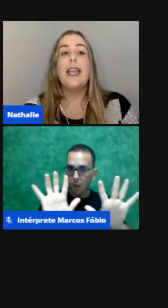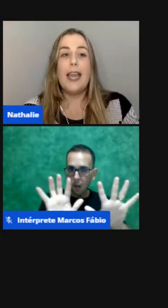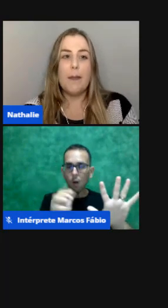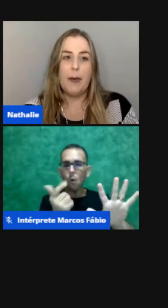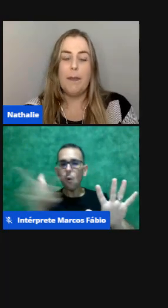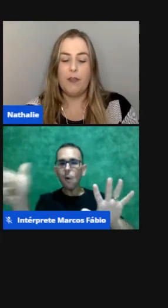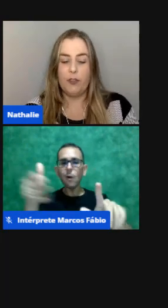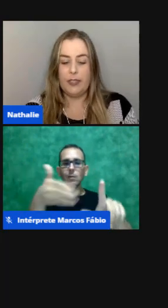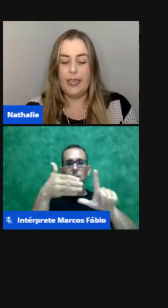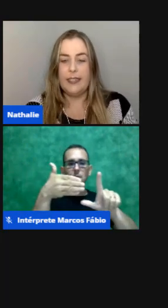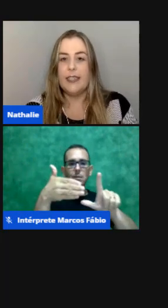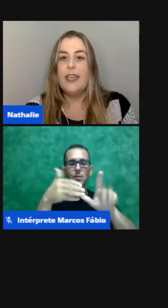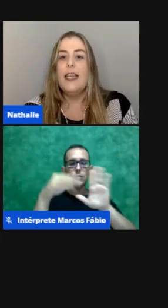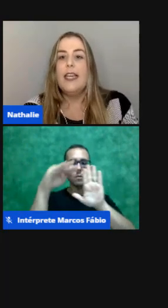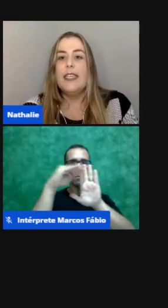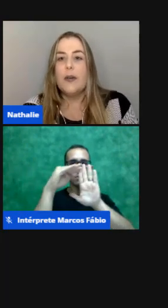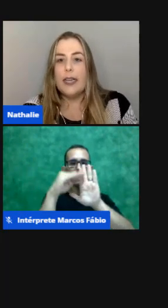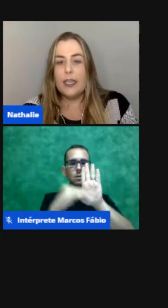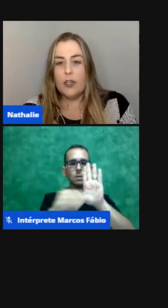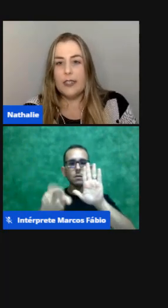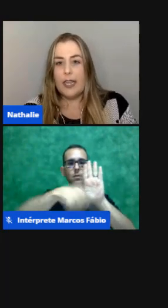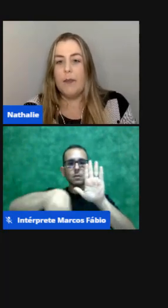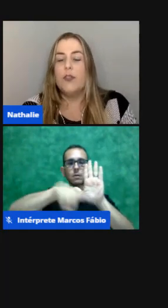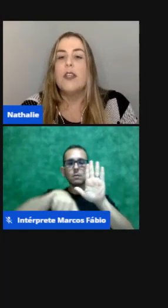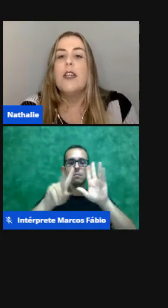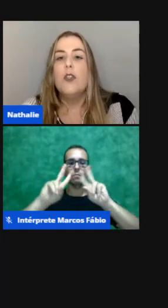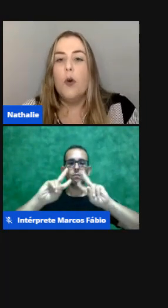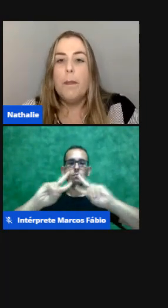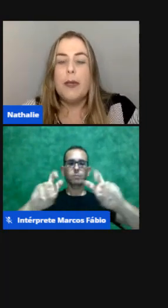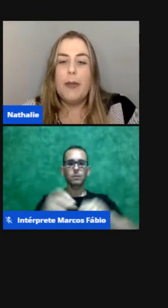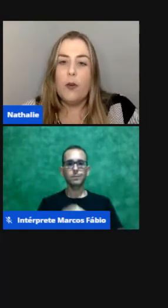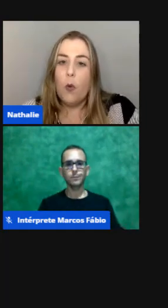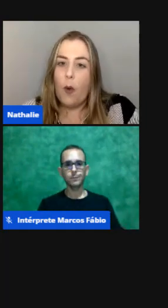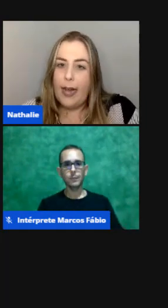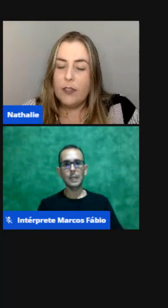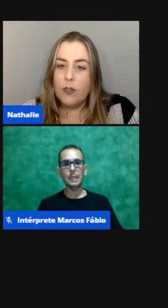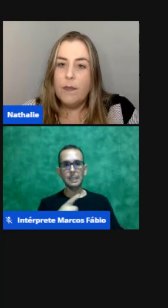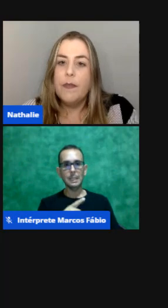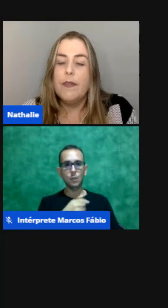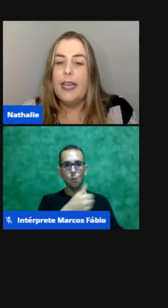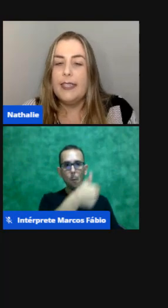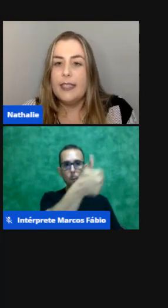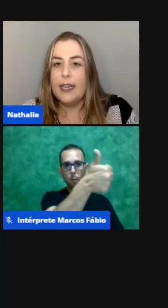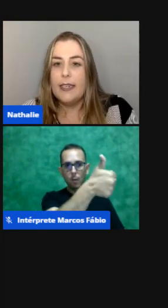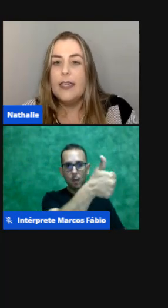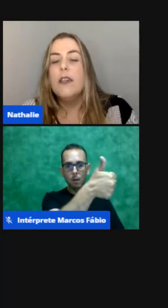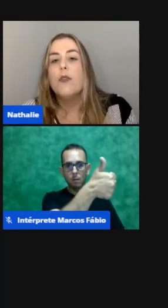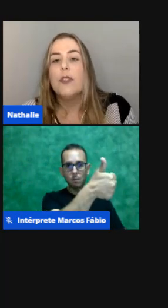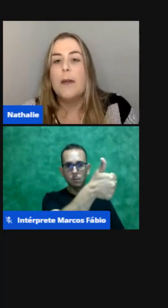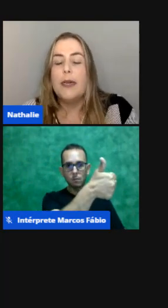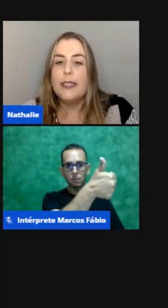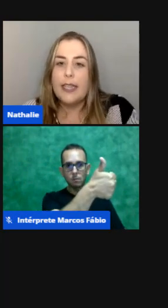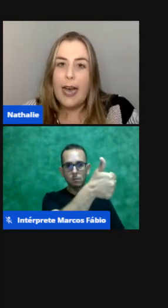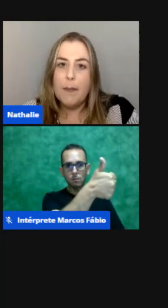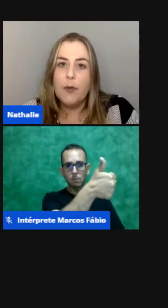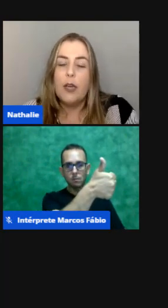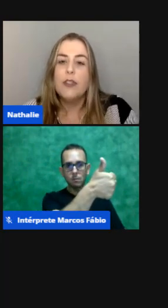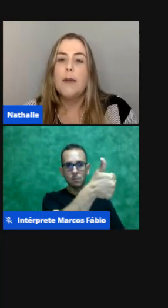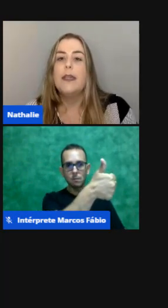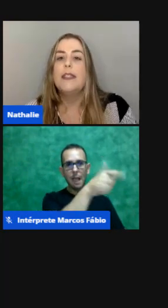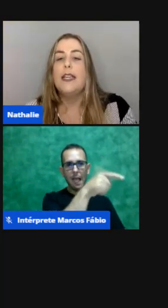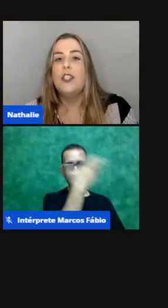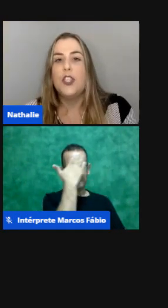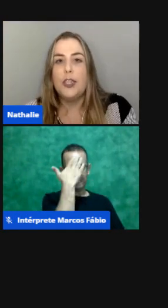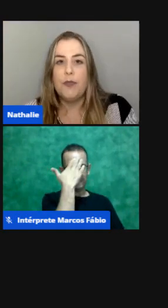um esquema para vocês. Então, aqui nós temos, no primeiro quadro da esquerda, o saber sábio, que é